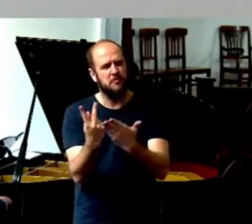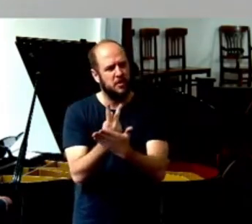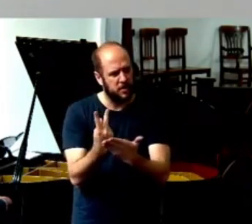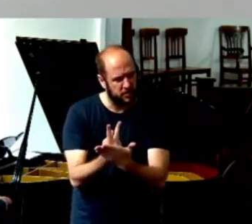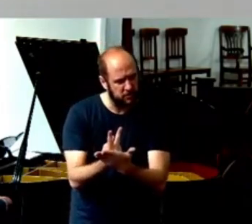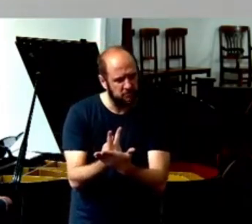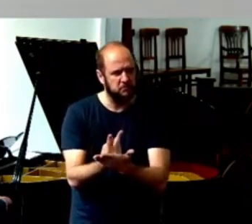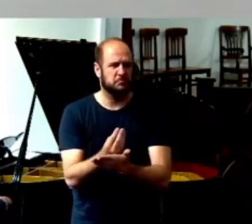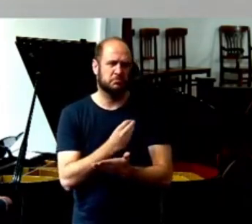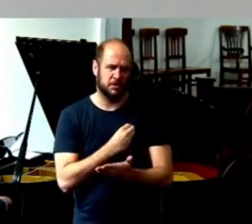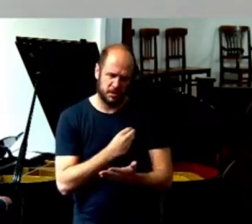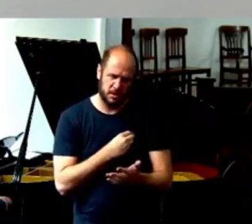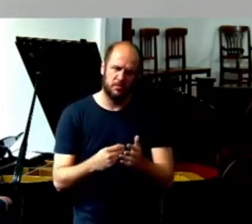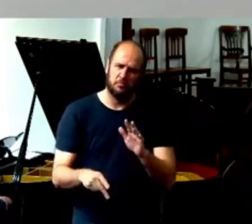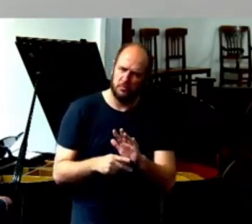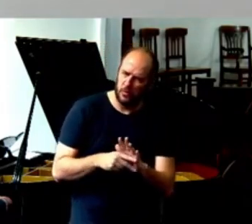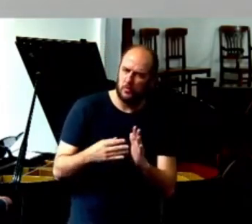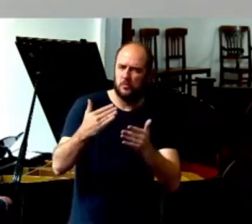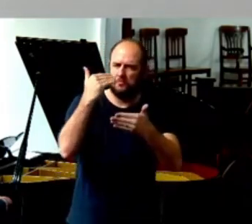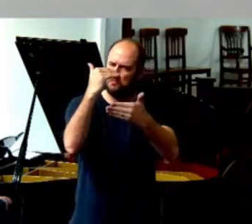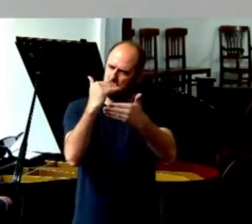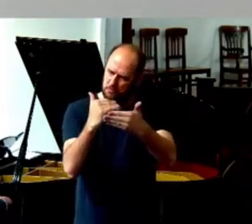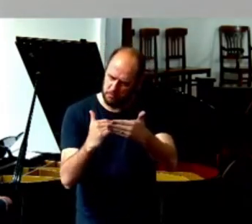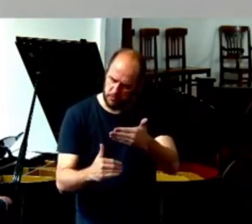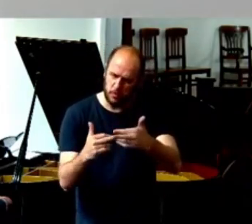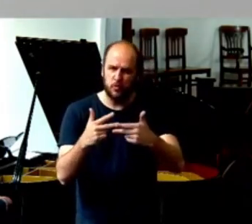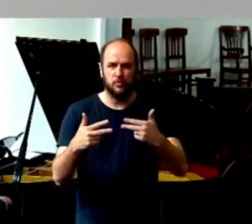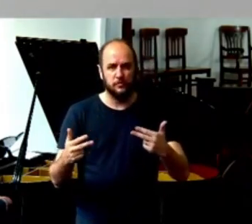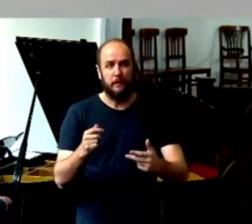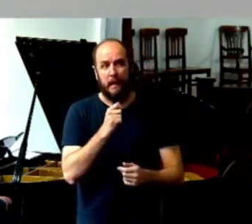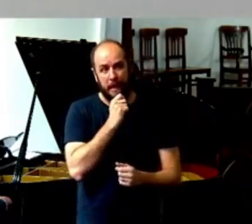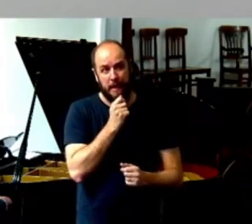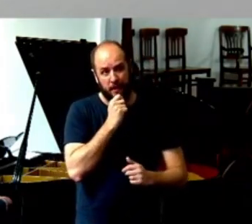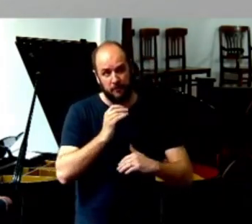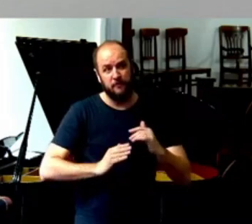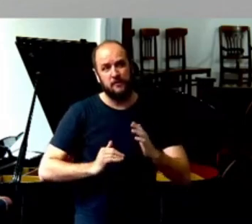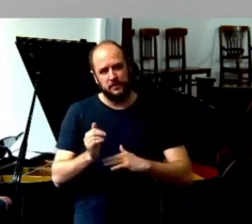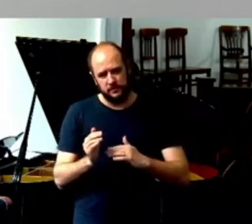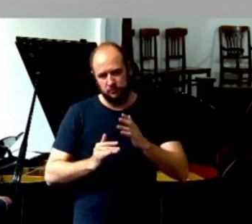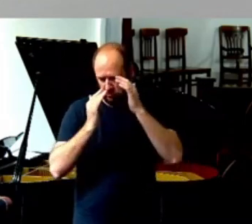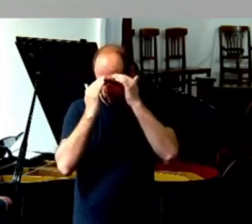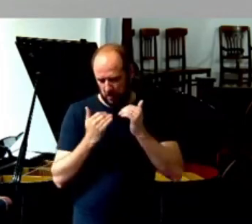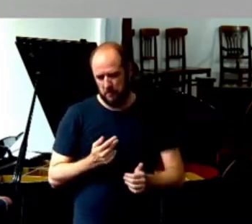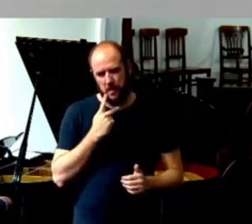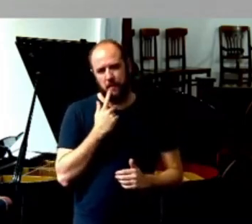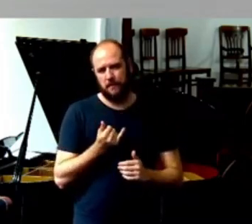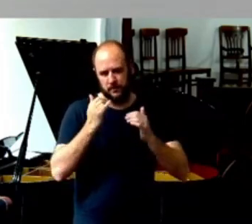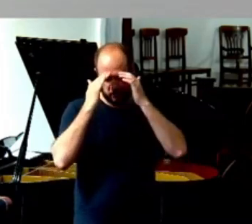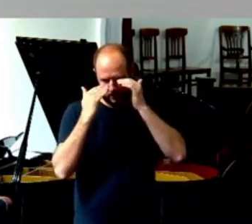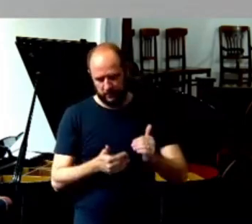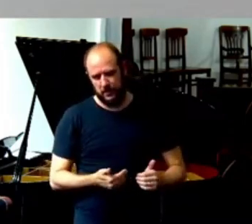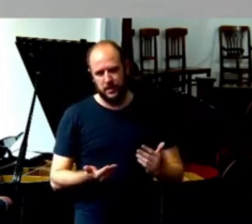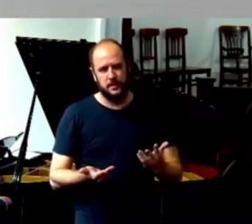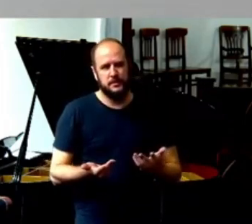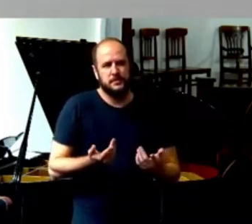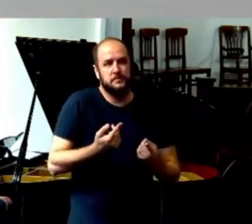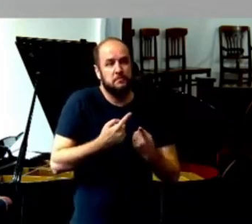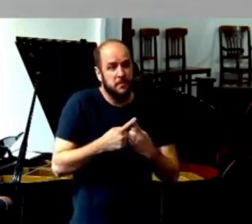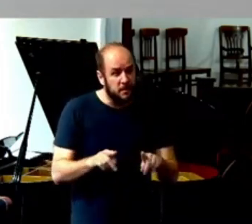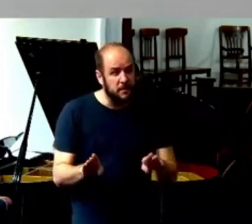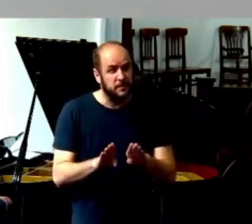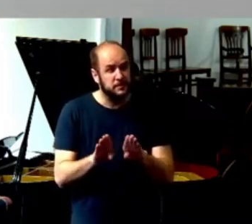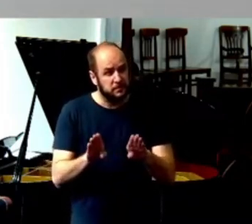próprios erros, aquelas coisas que ainda você está fazendo, desobedecendo o papai e a mamãe, mas ao